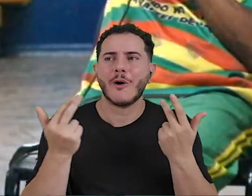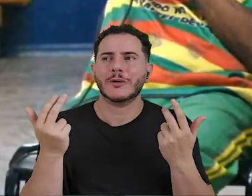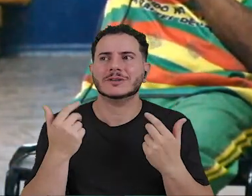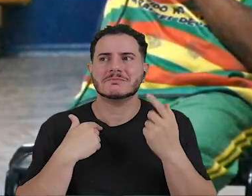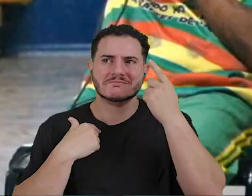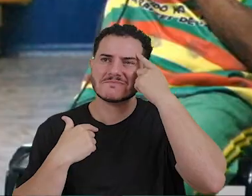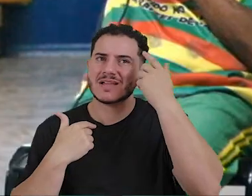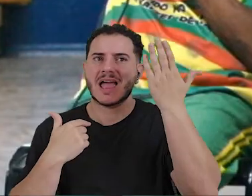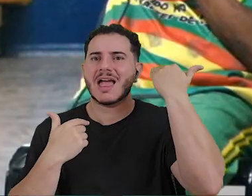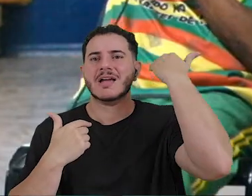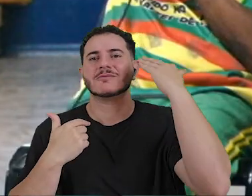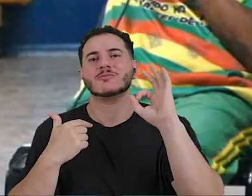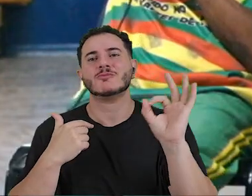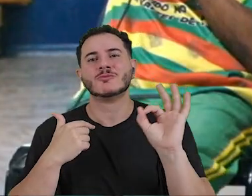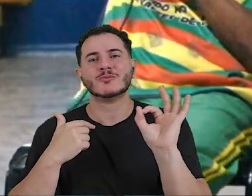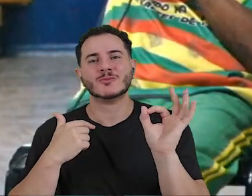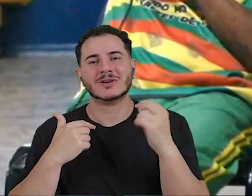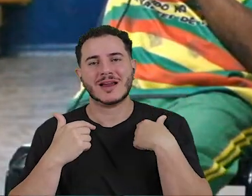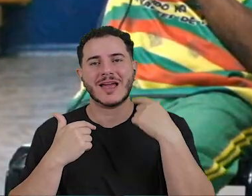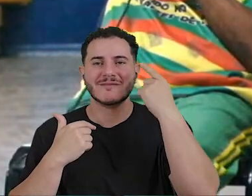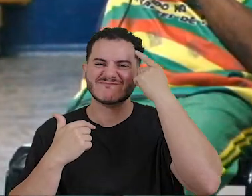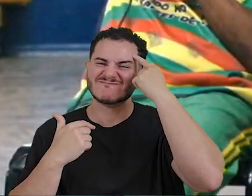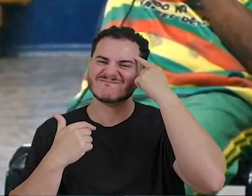Lá, Leão Coroado.